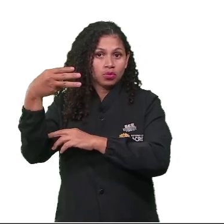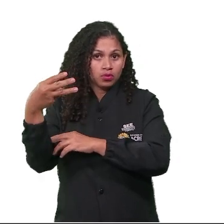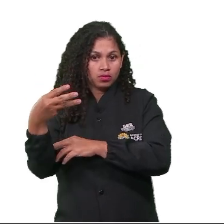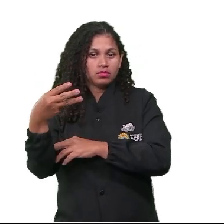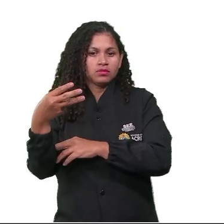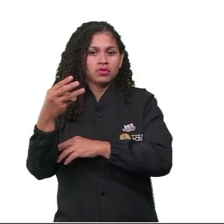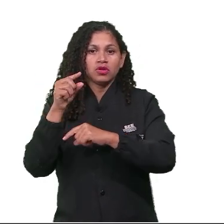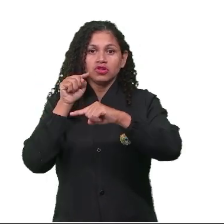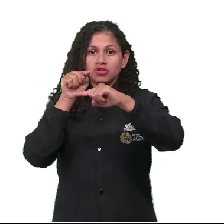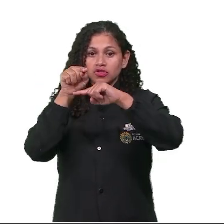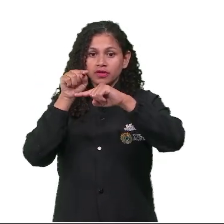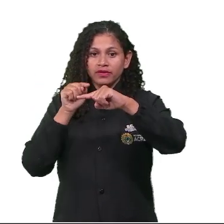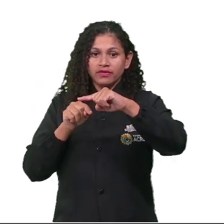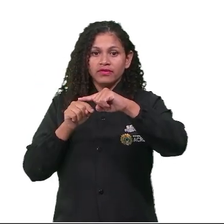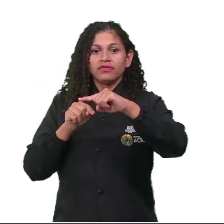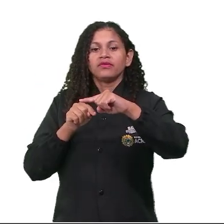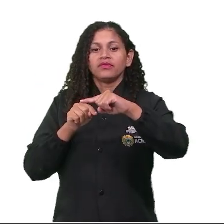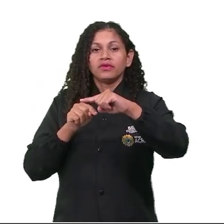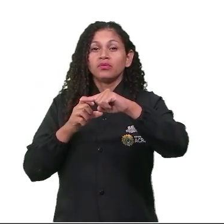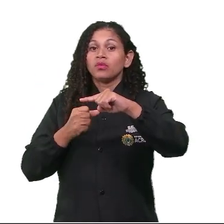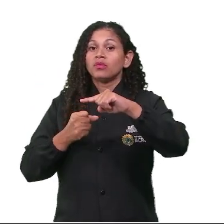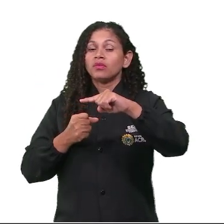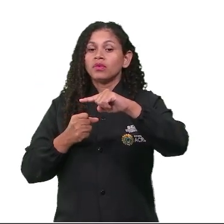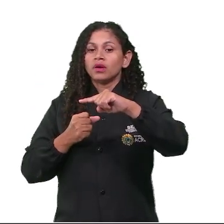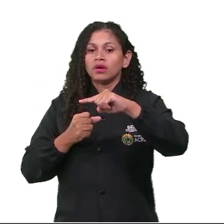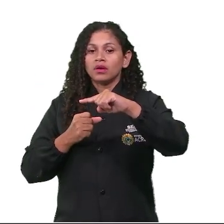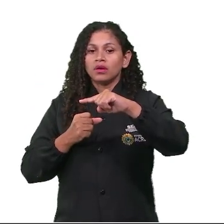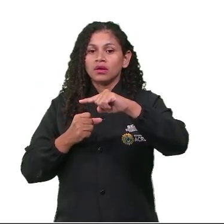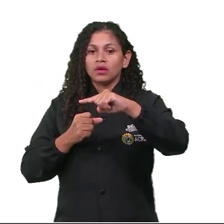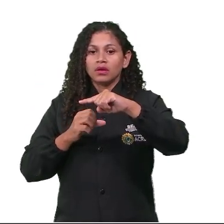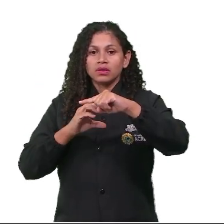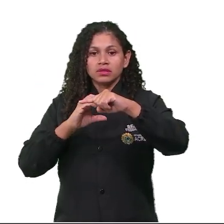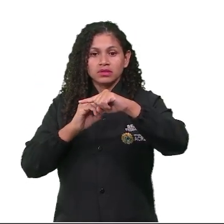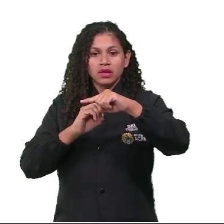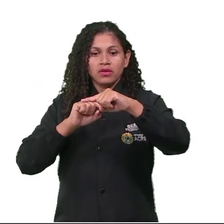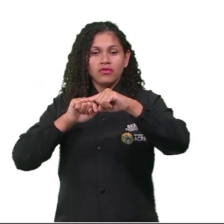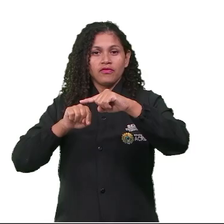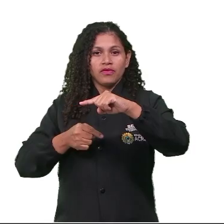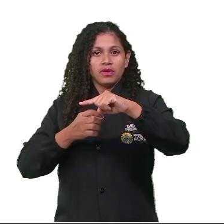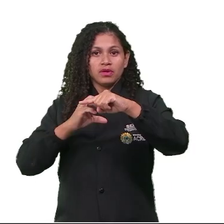Vou dividir pelo volume de cada caixa. Cada caixa tem